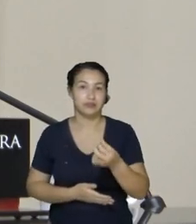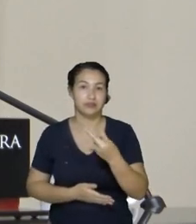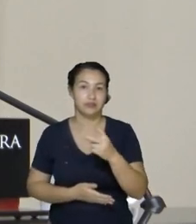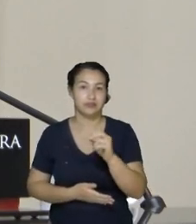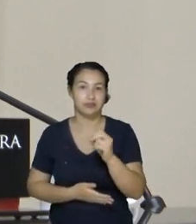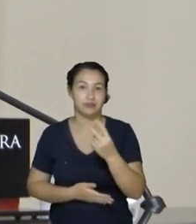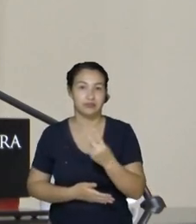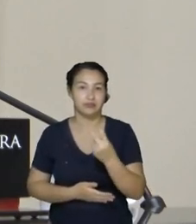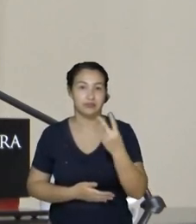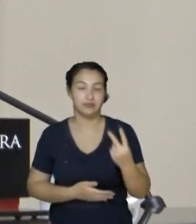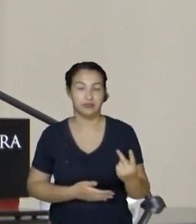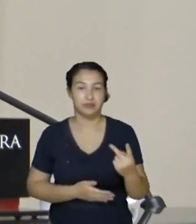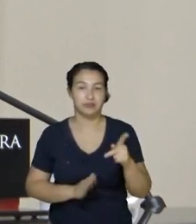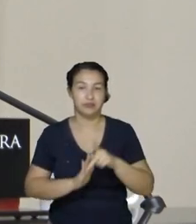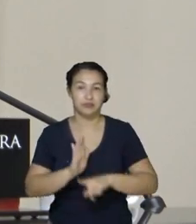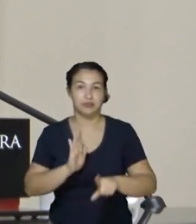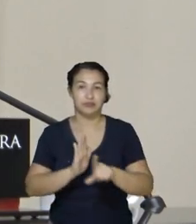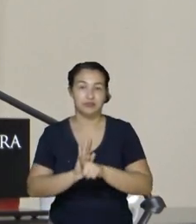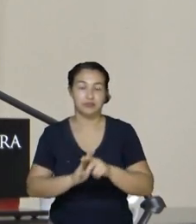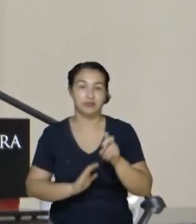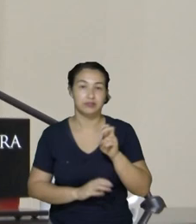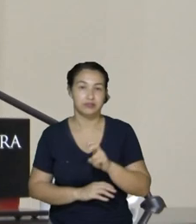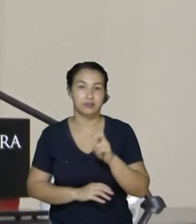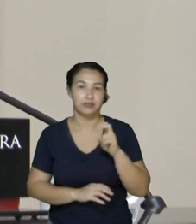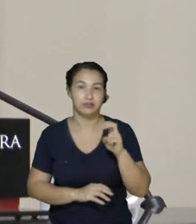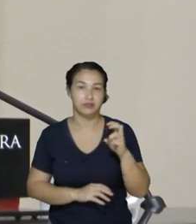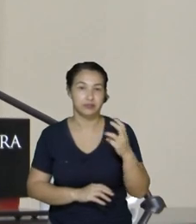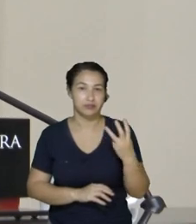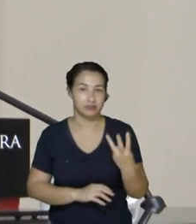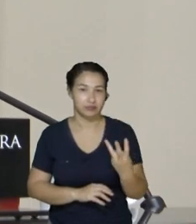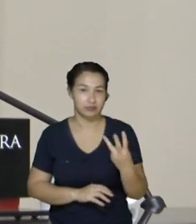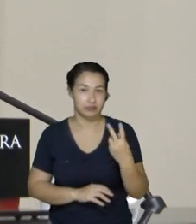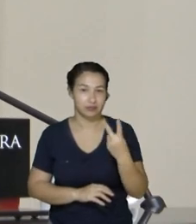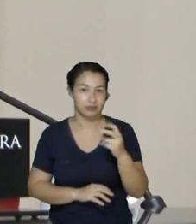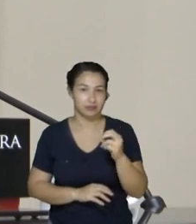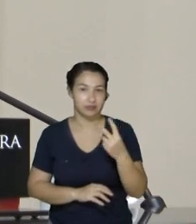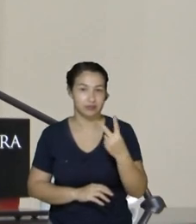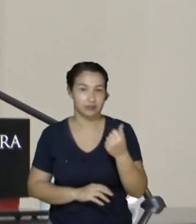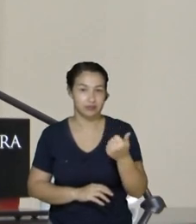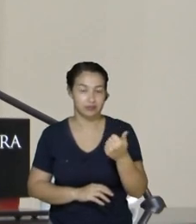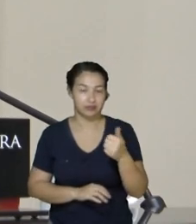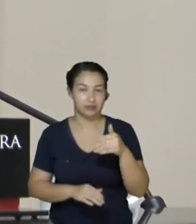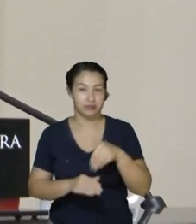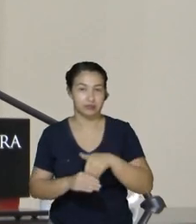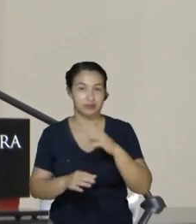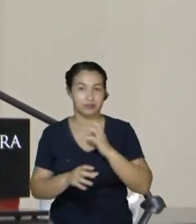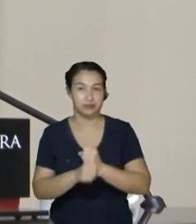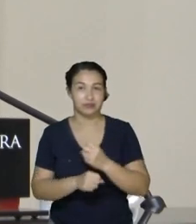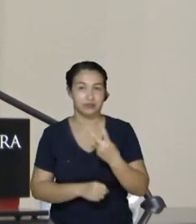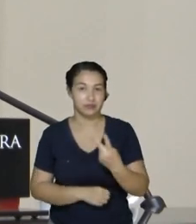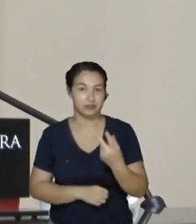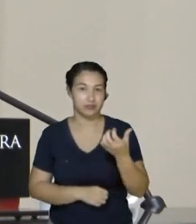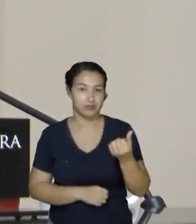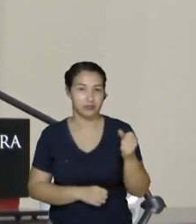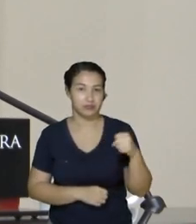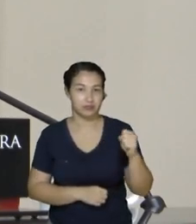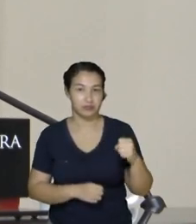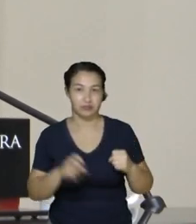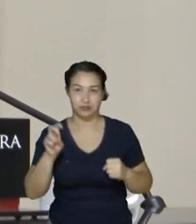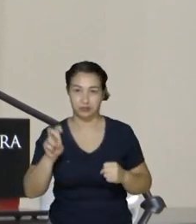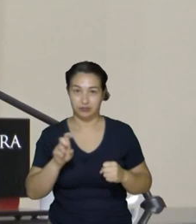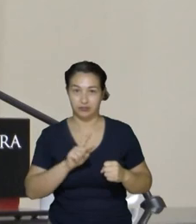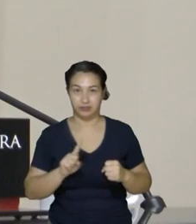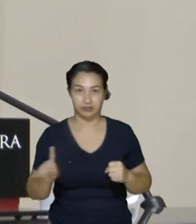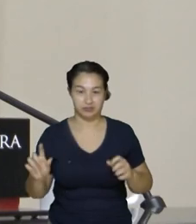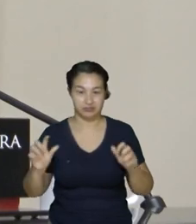1076-2022, aposto ao projeto de lei 53-2021, com a seguinte votação: 26 votos sim, 5 votos